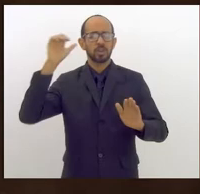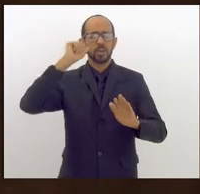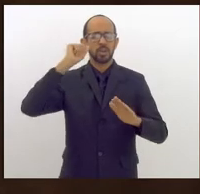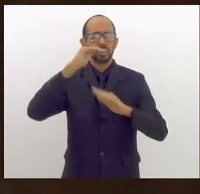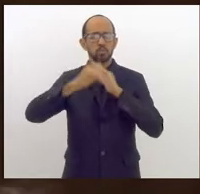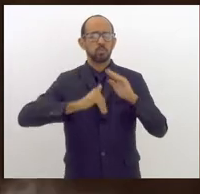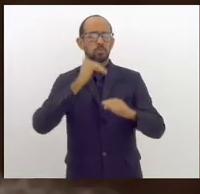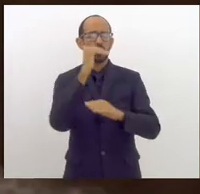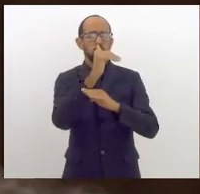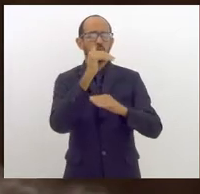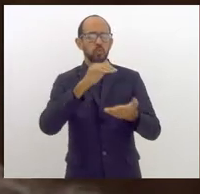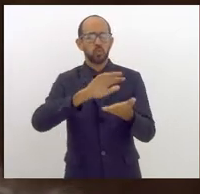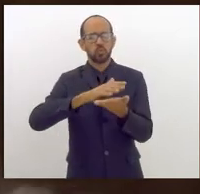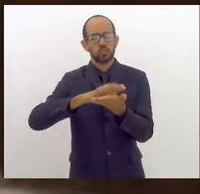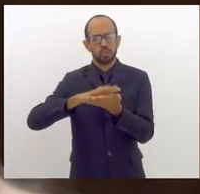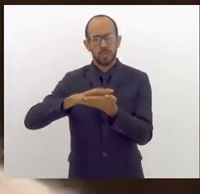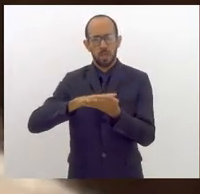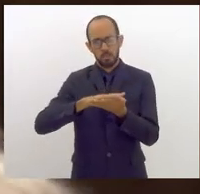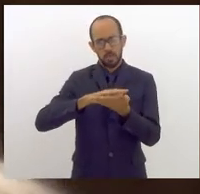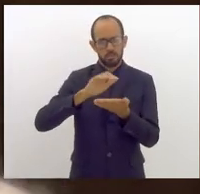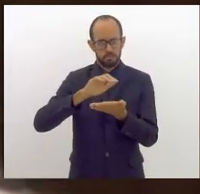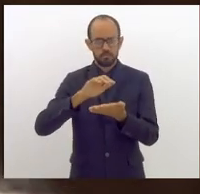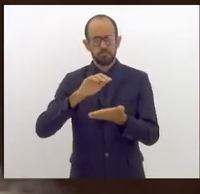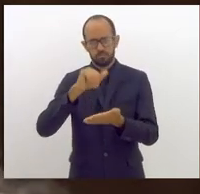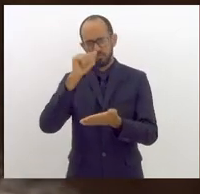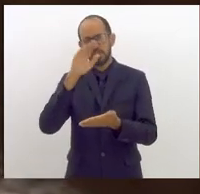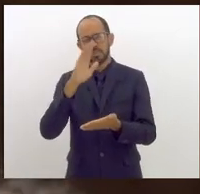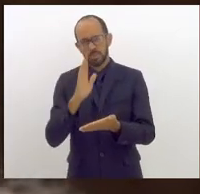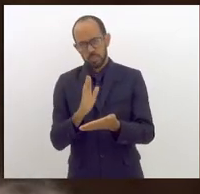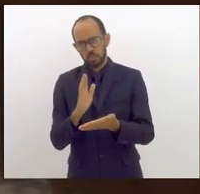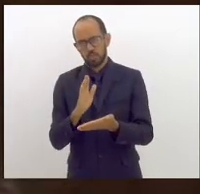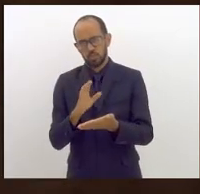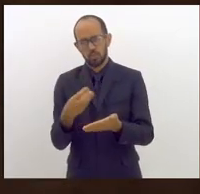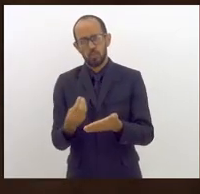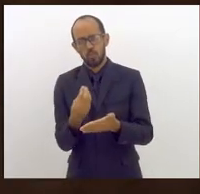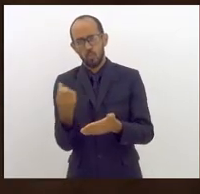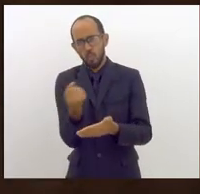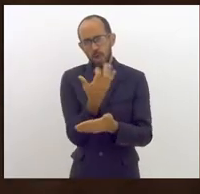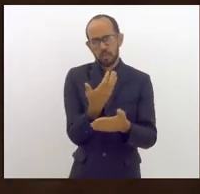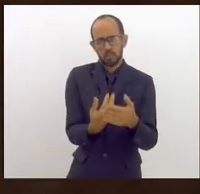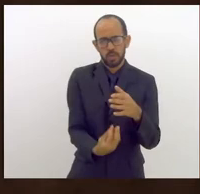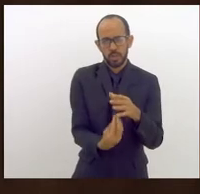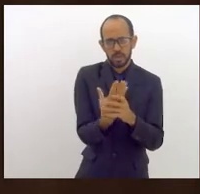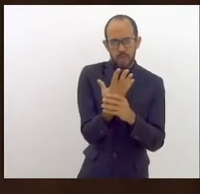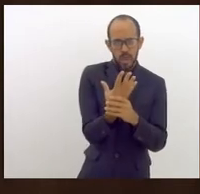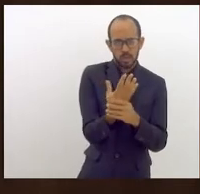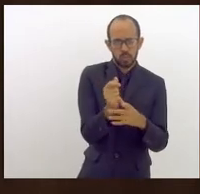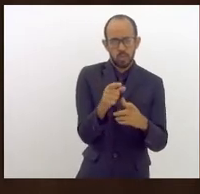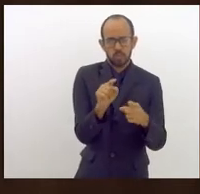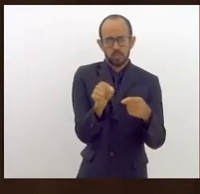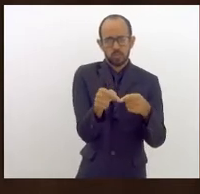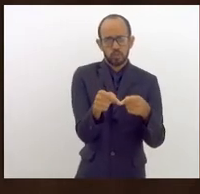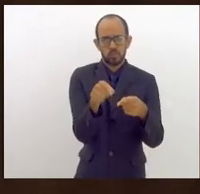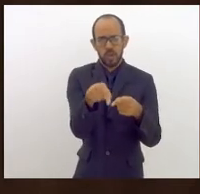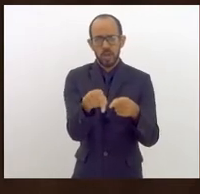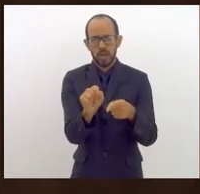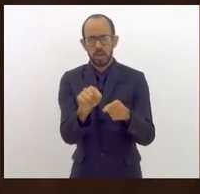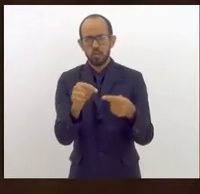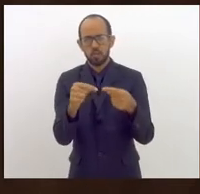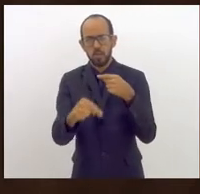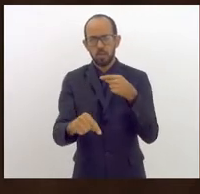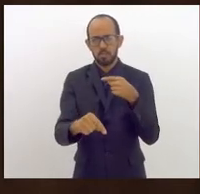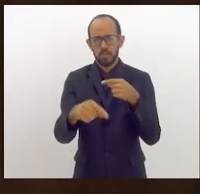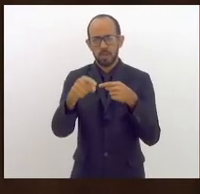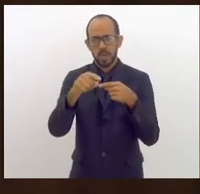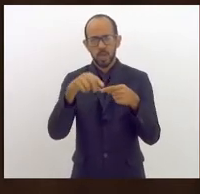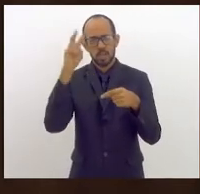destaque no samba e quando ele foi criado ele também tinha como objetivo impedir a história